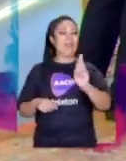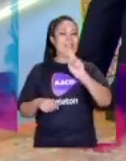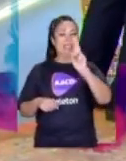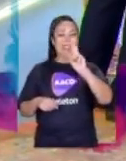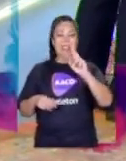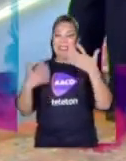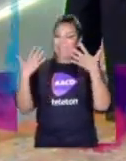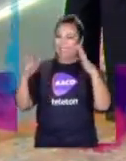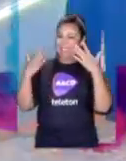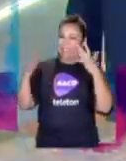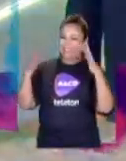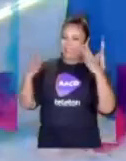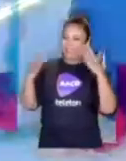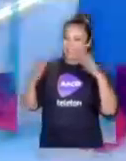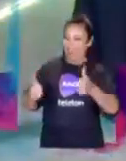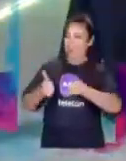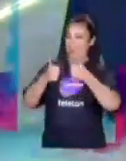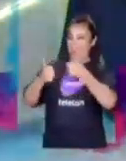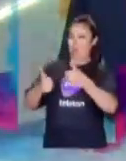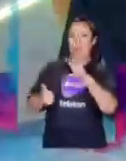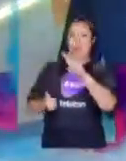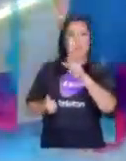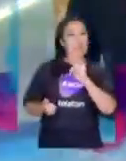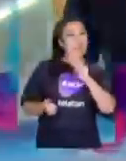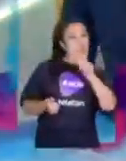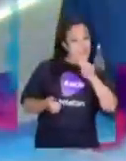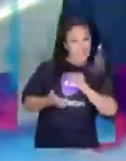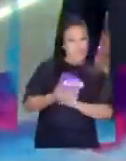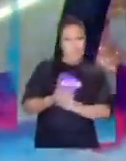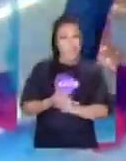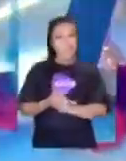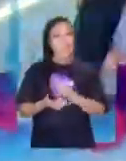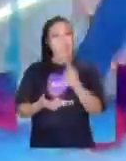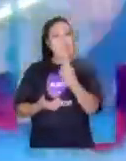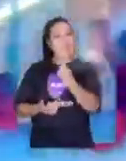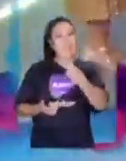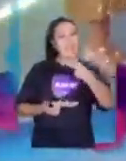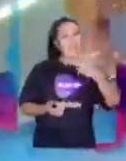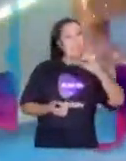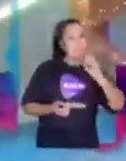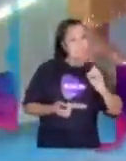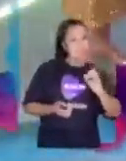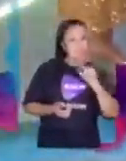R$20 mil. Boa, PTV! 20 mil.